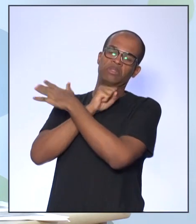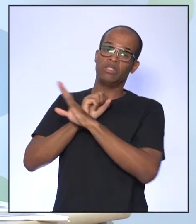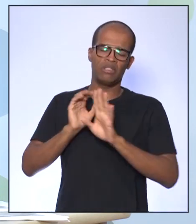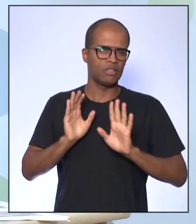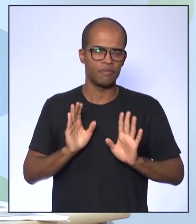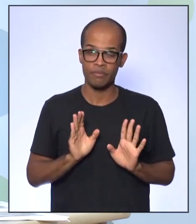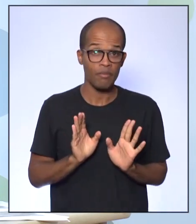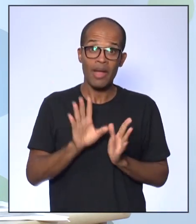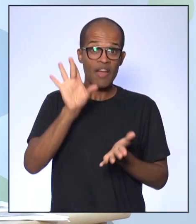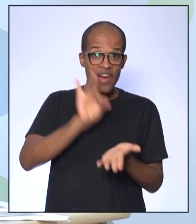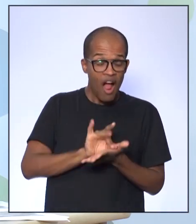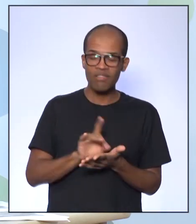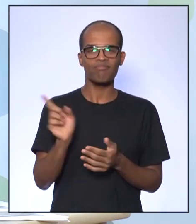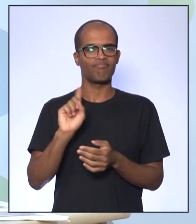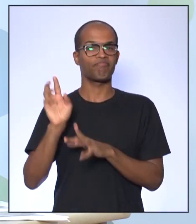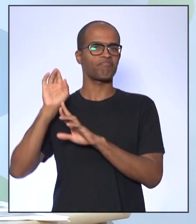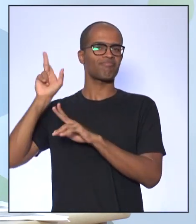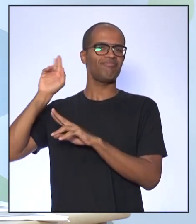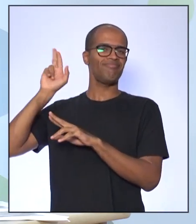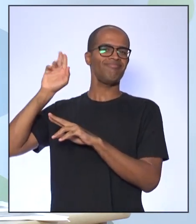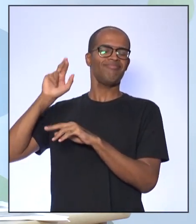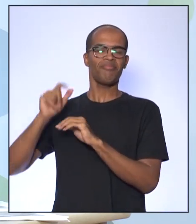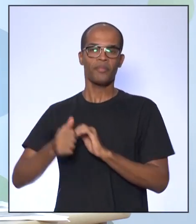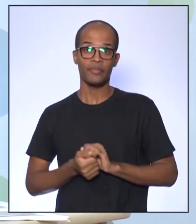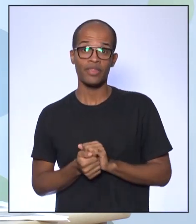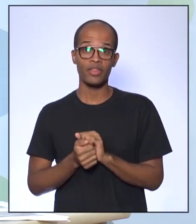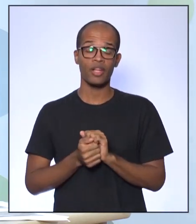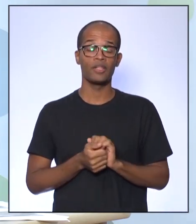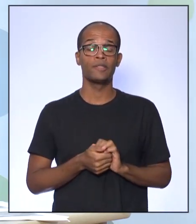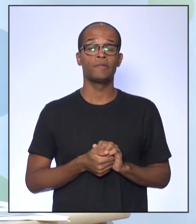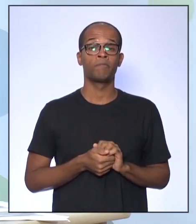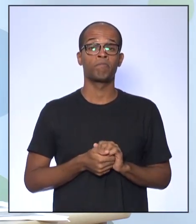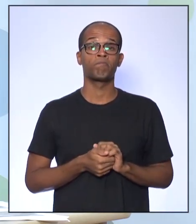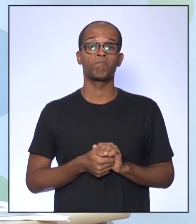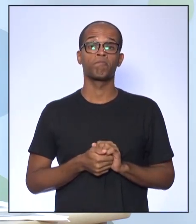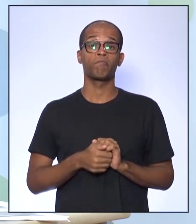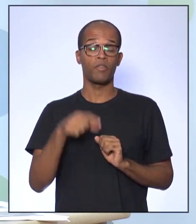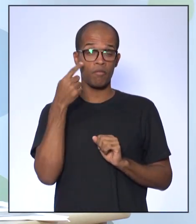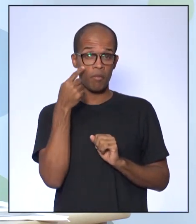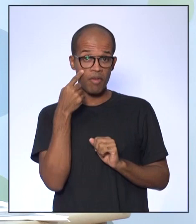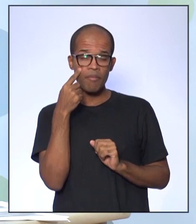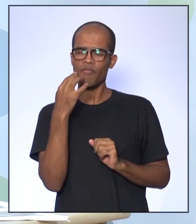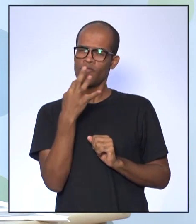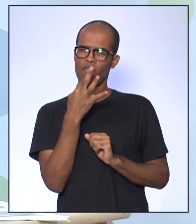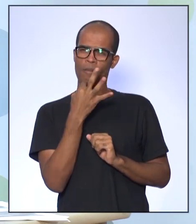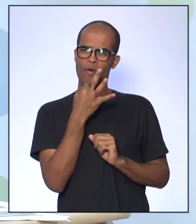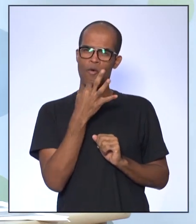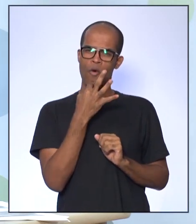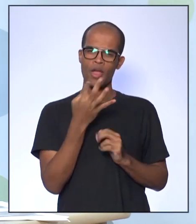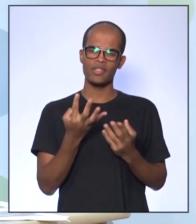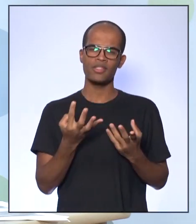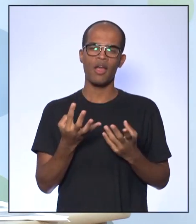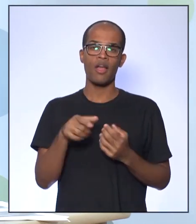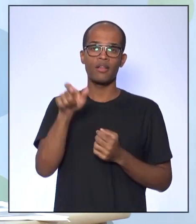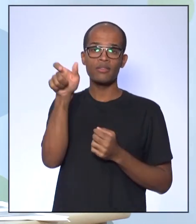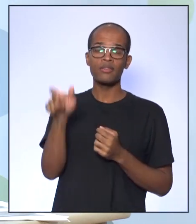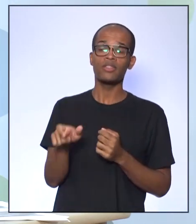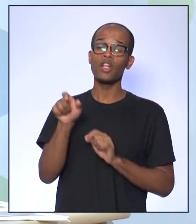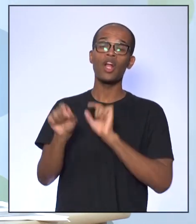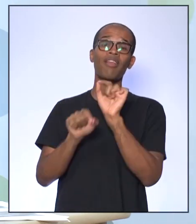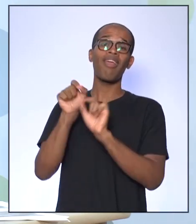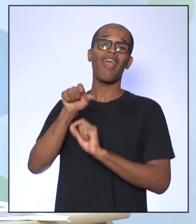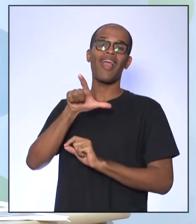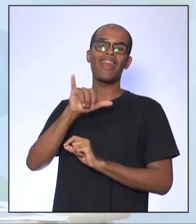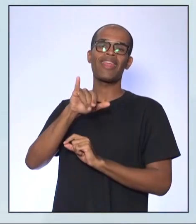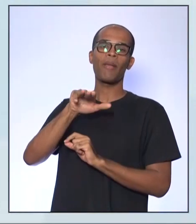quando na realidade não é bem isso. Então, antes de entrar nos textos dele, né, vamos conhecer um pouquinho de quem foi